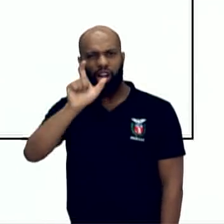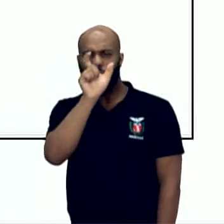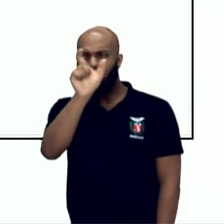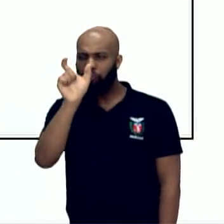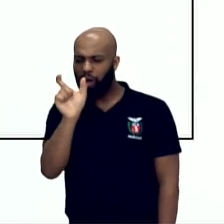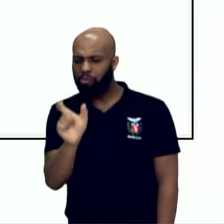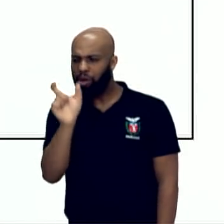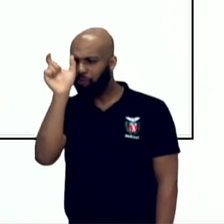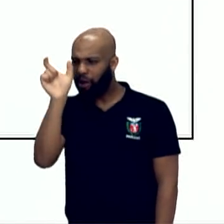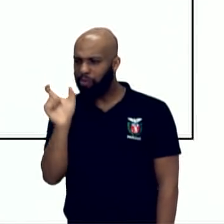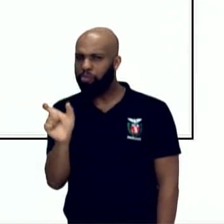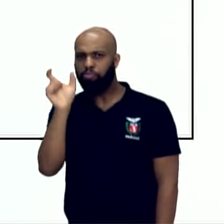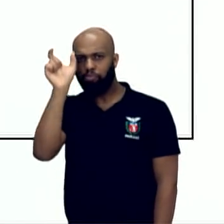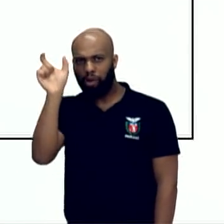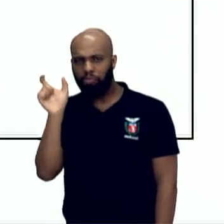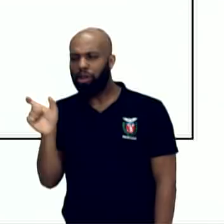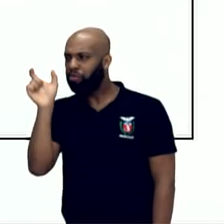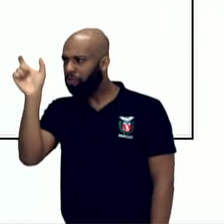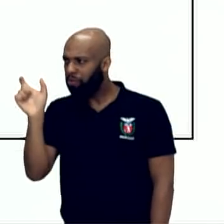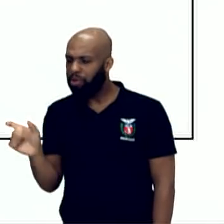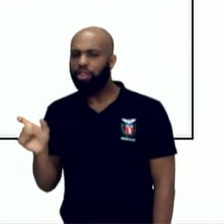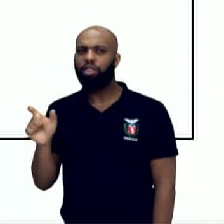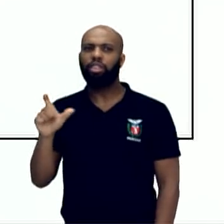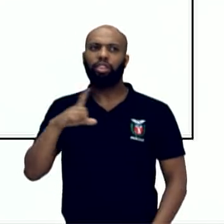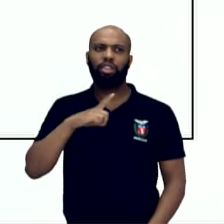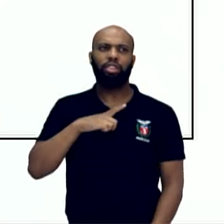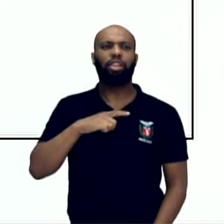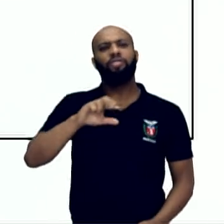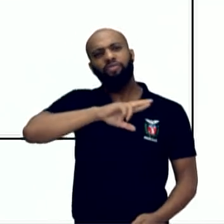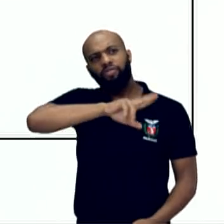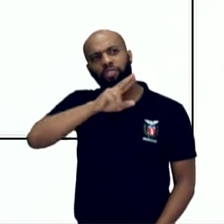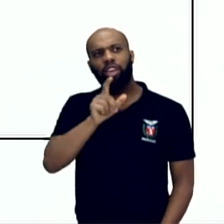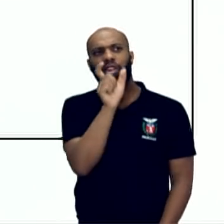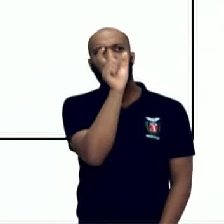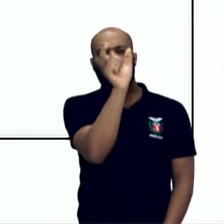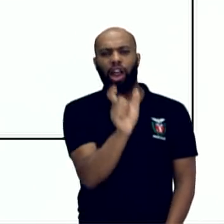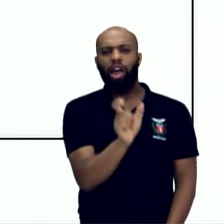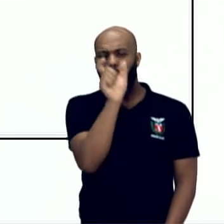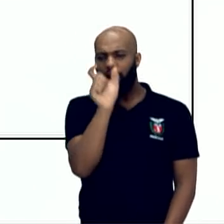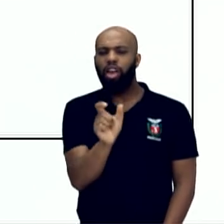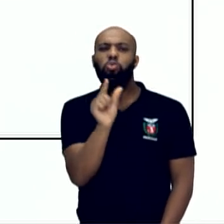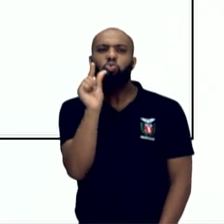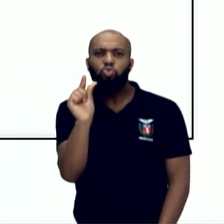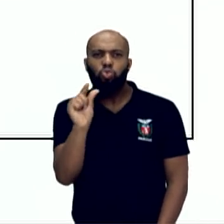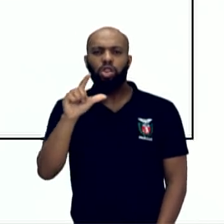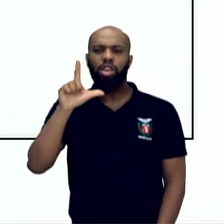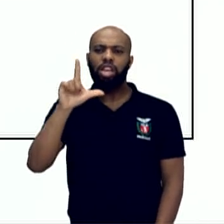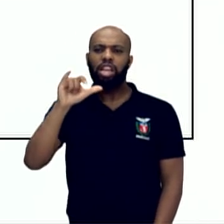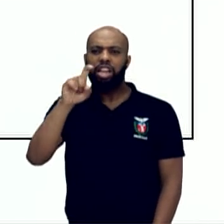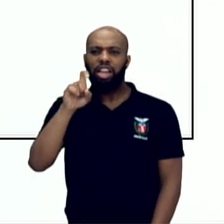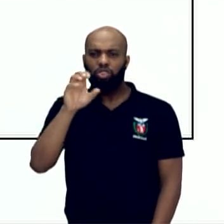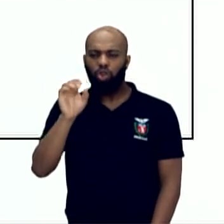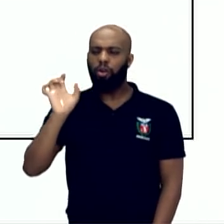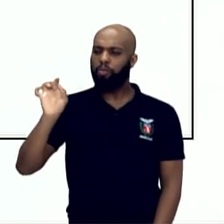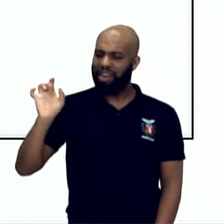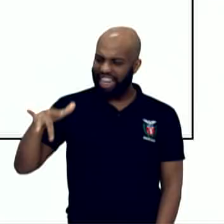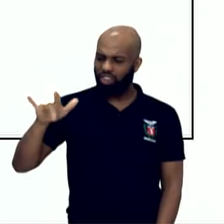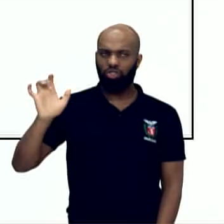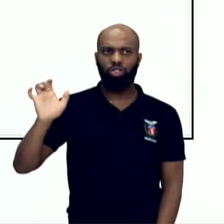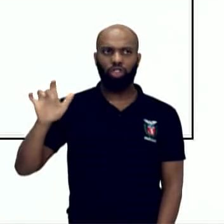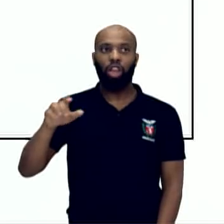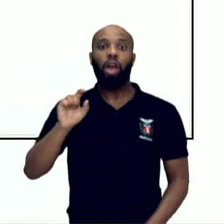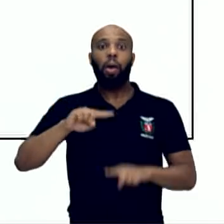entanto, a palavra lixo ela vai sendo formada por uma série de palavras pequenininhas que são, na verdade, a